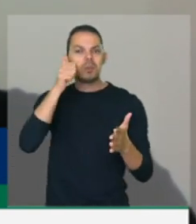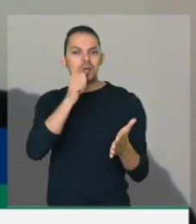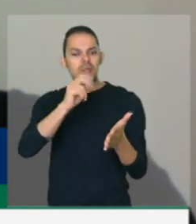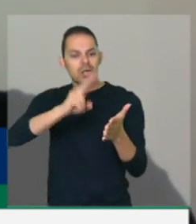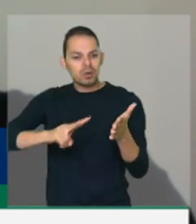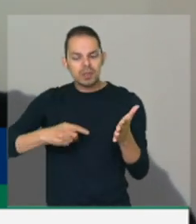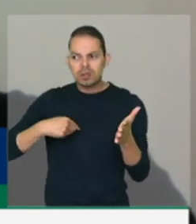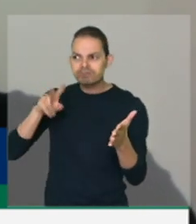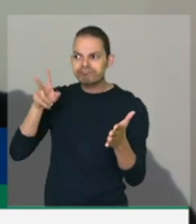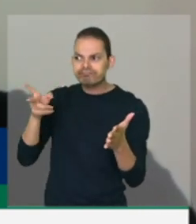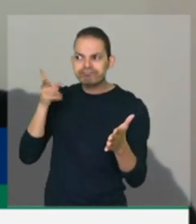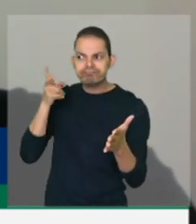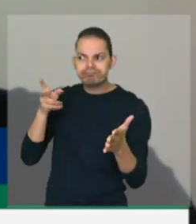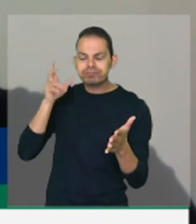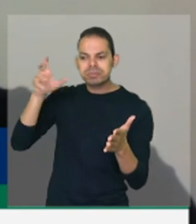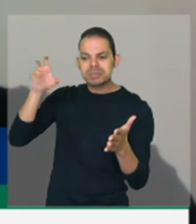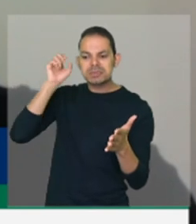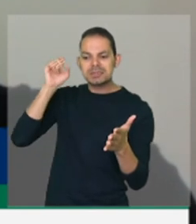que realmente fui